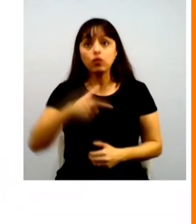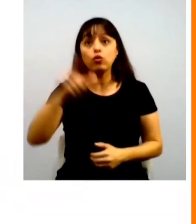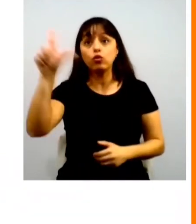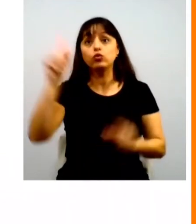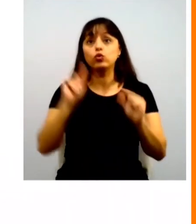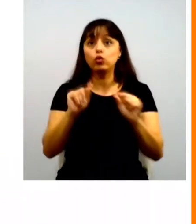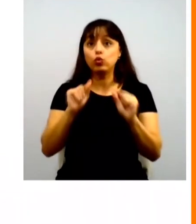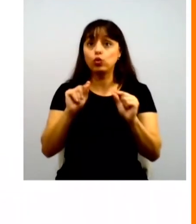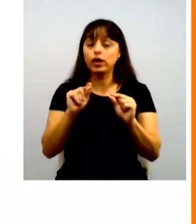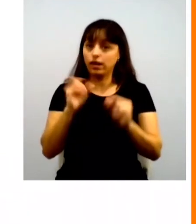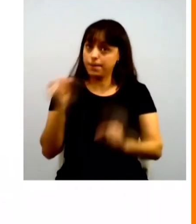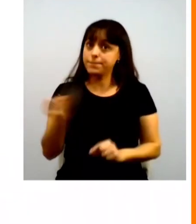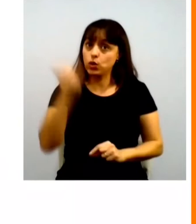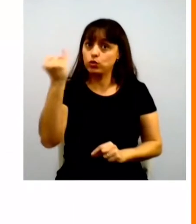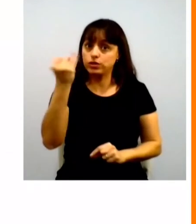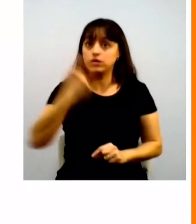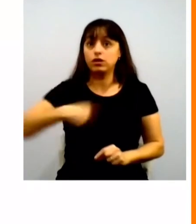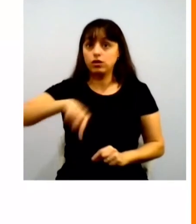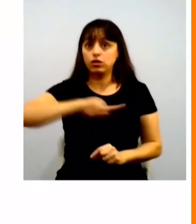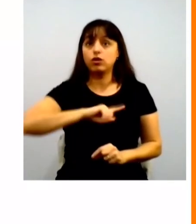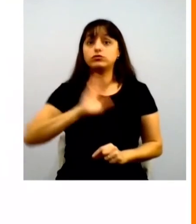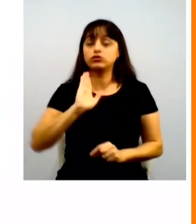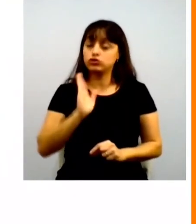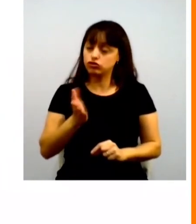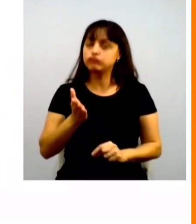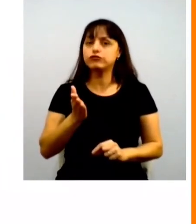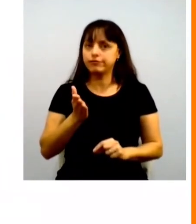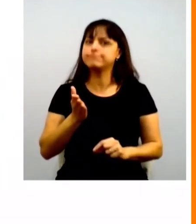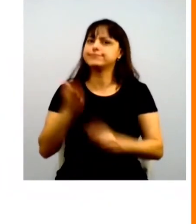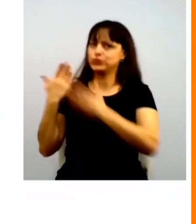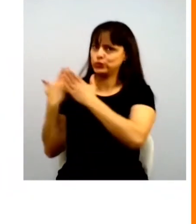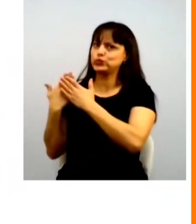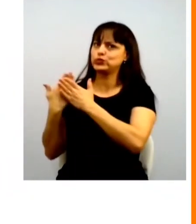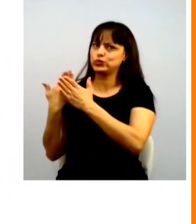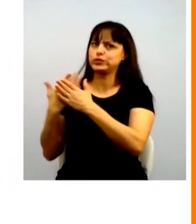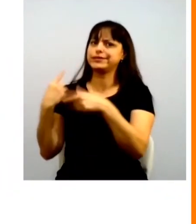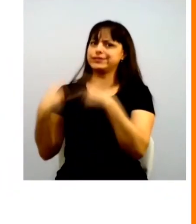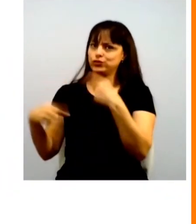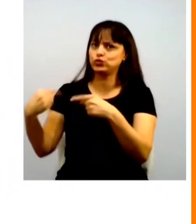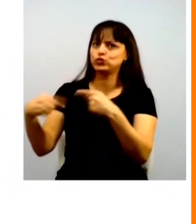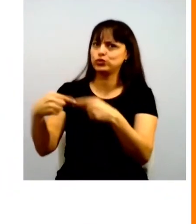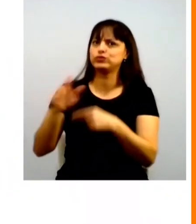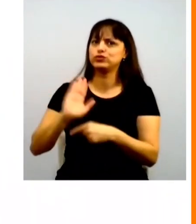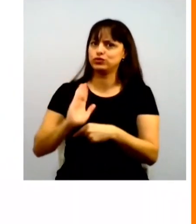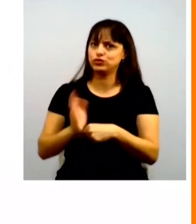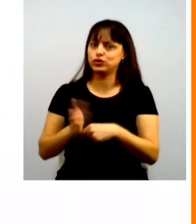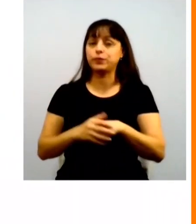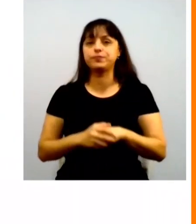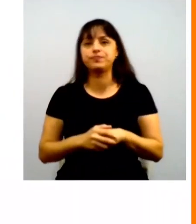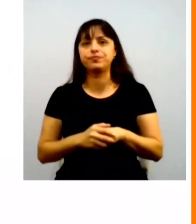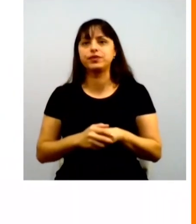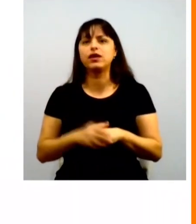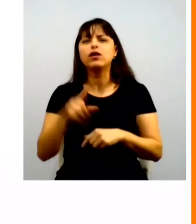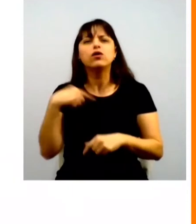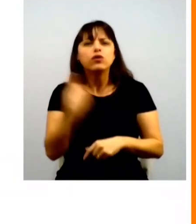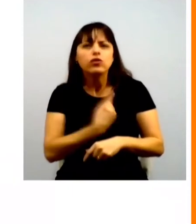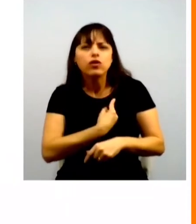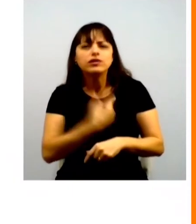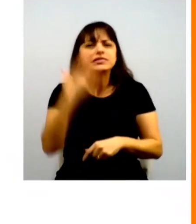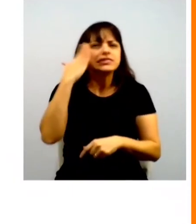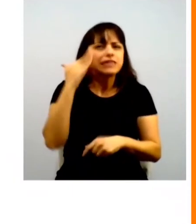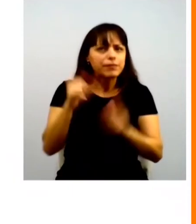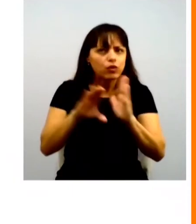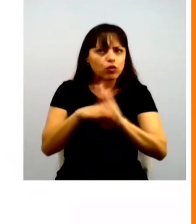temos trabalhado ultimamente, é o que entendemos por capacidades culturales, individuales ou colectivas.